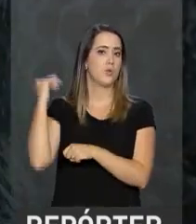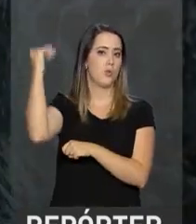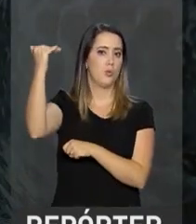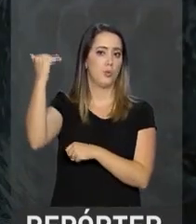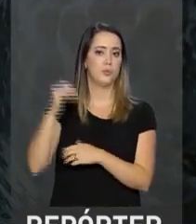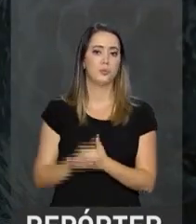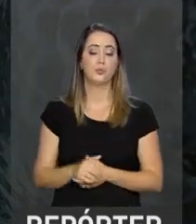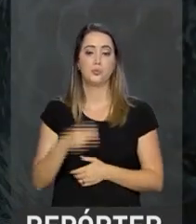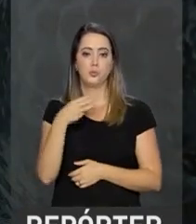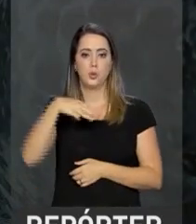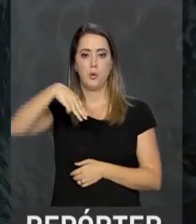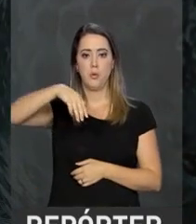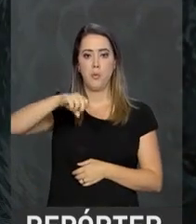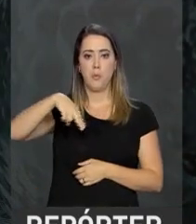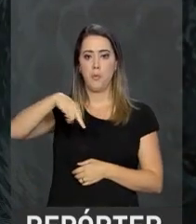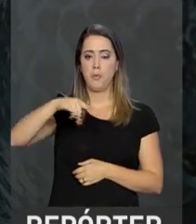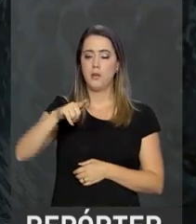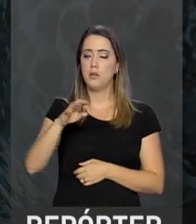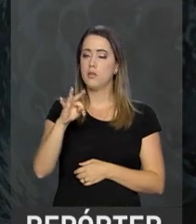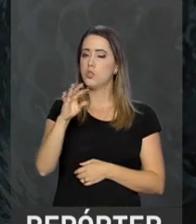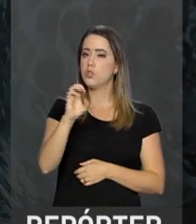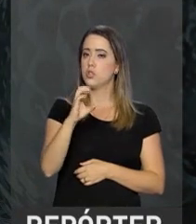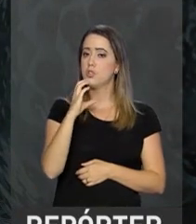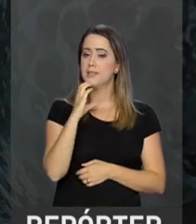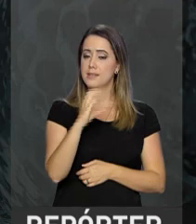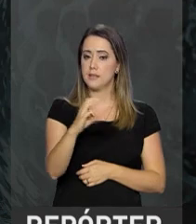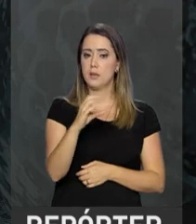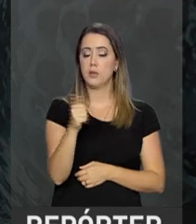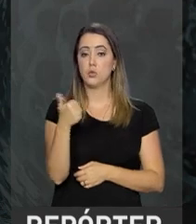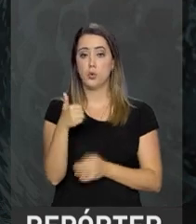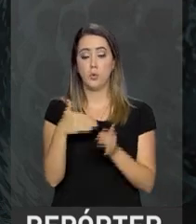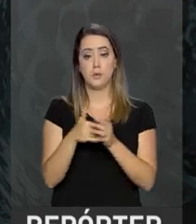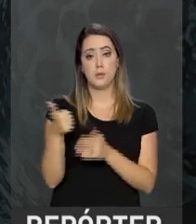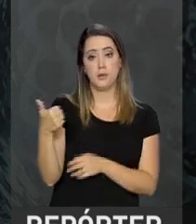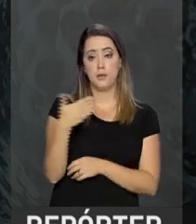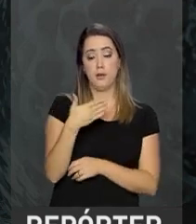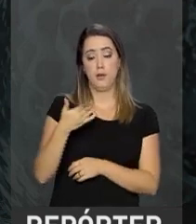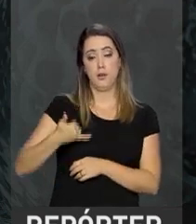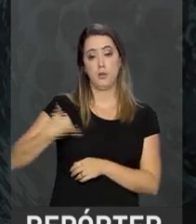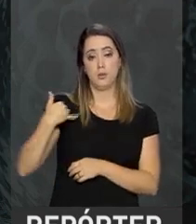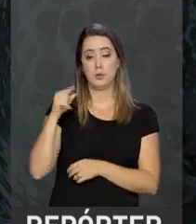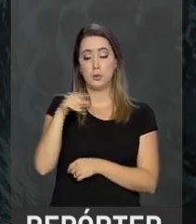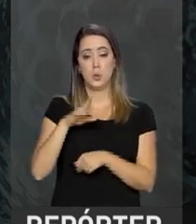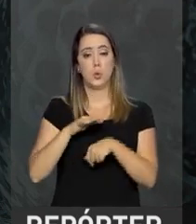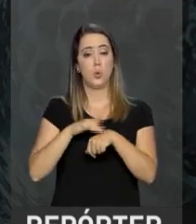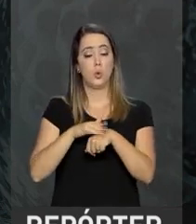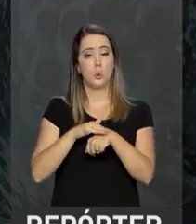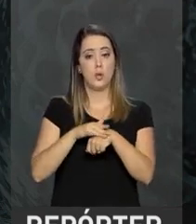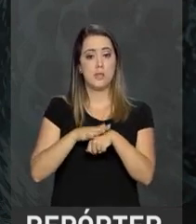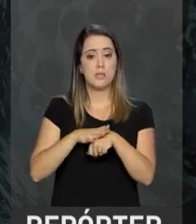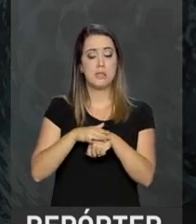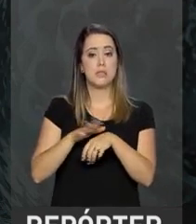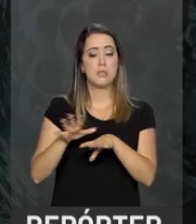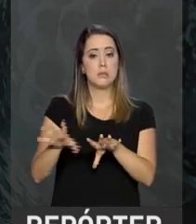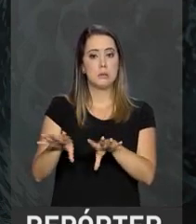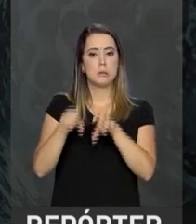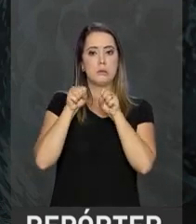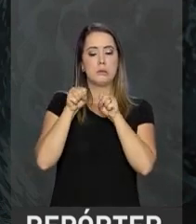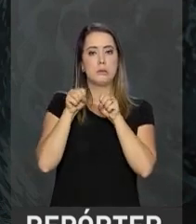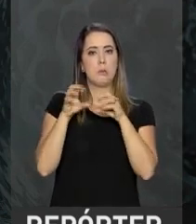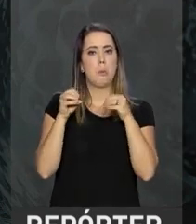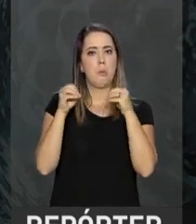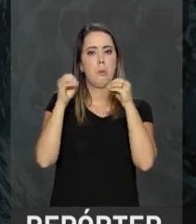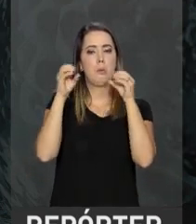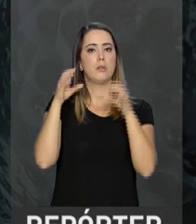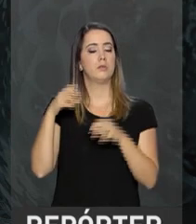deve ser tomada por meninos e meninas de 11 a 14 anos a meningite c é uma doença grave transmitida por bactéria que pode